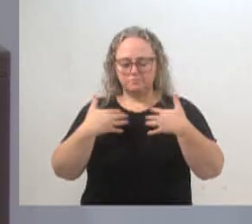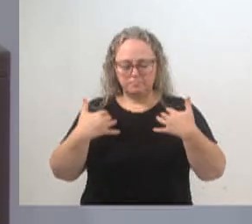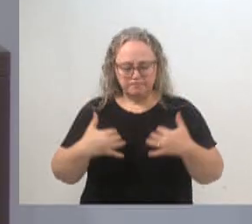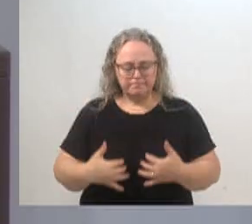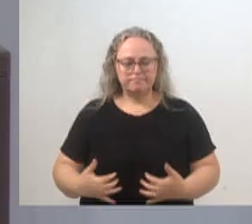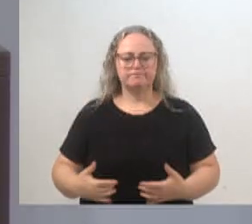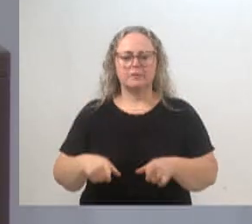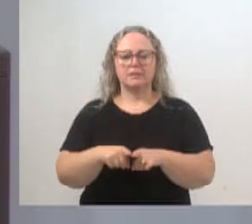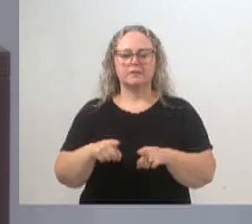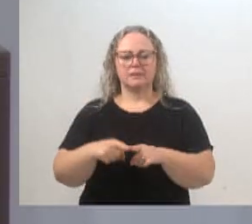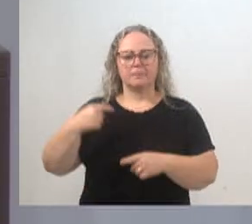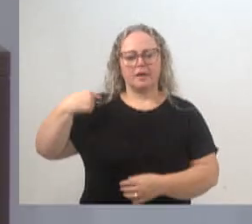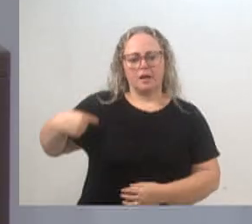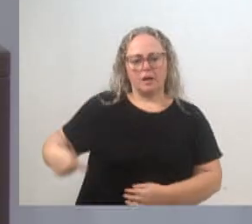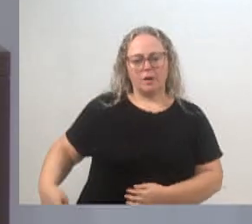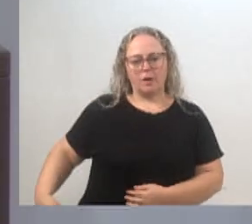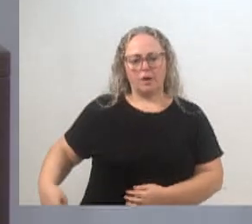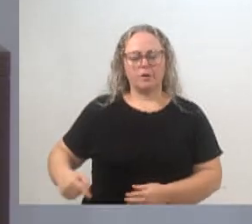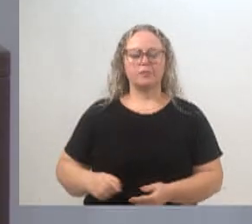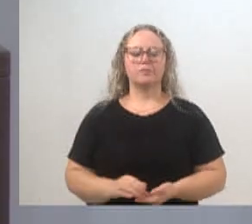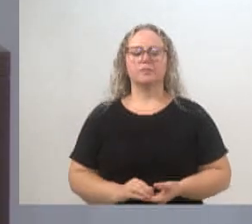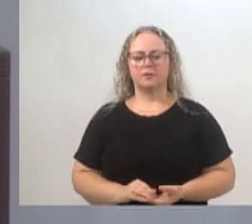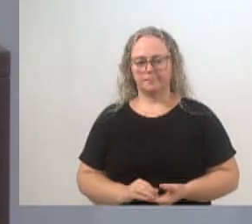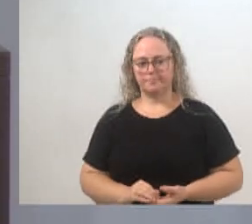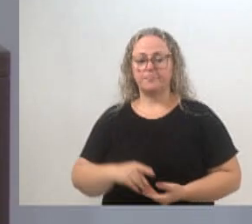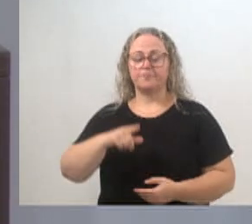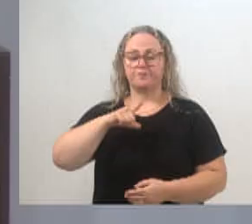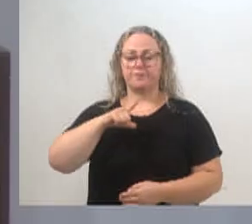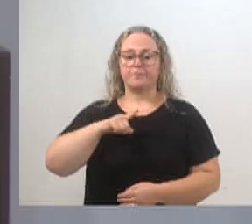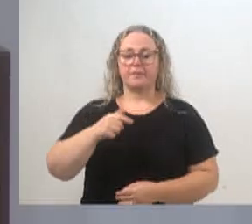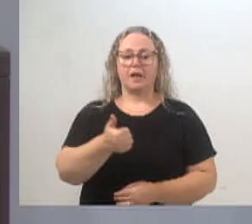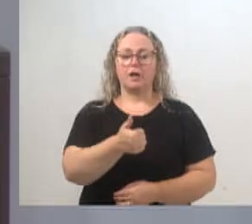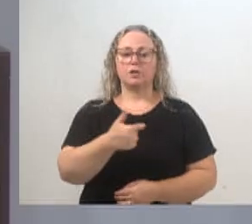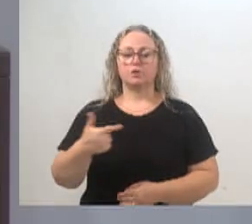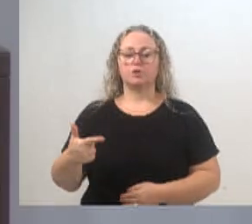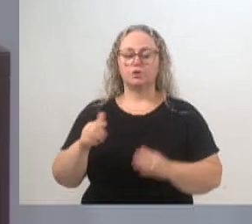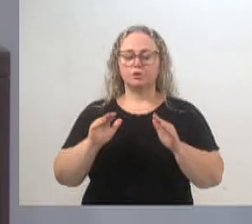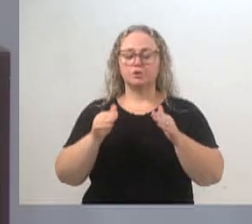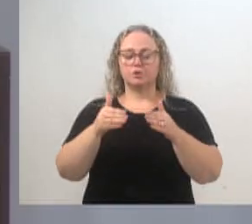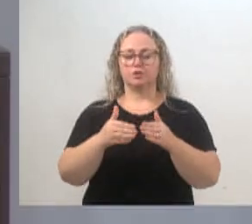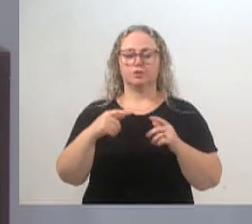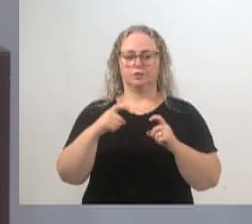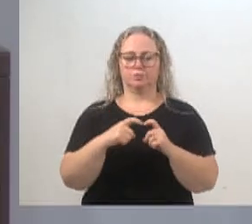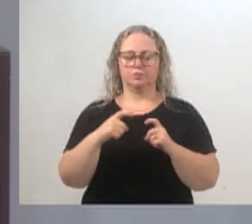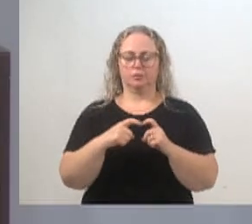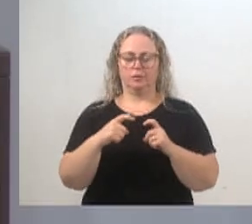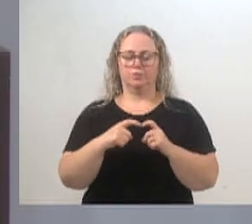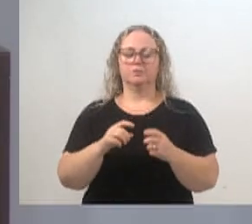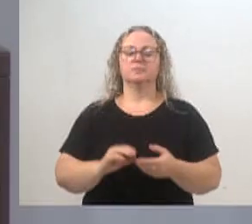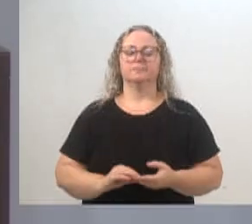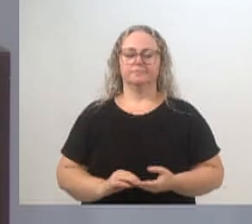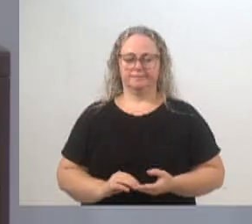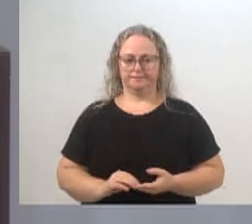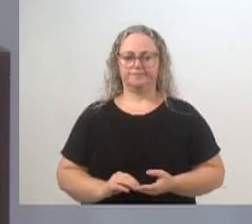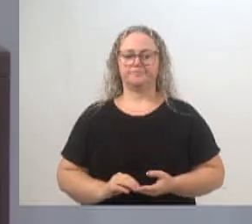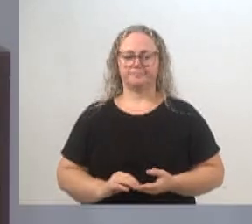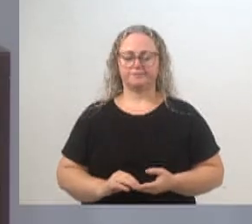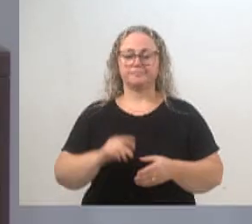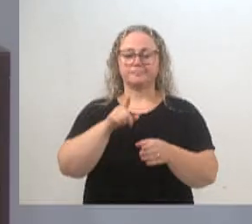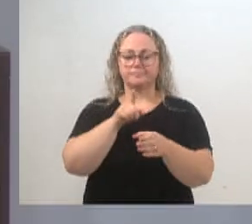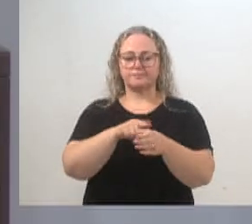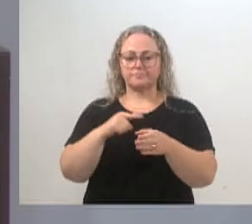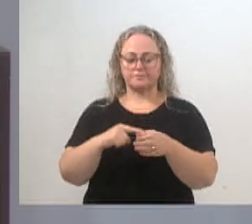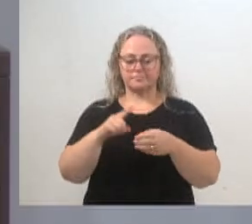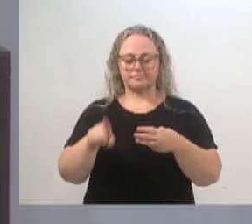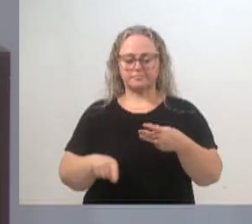cirurgia torácica. Nós estamos falando de 12 especialidades. Nós estamos falando de uma cidade que é a terceira maior cidade